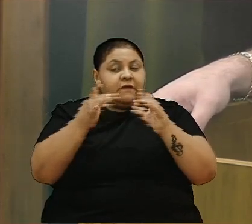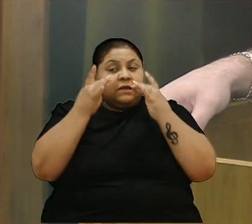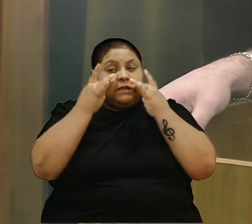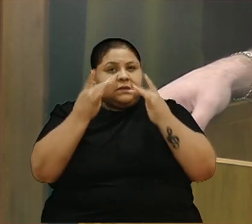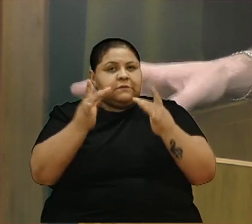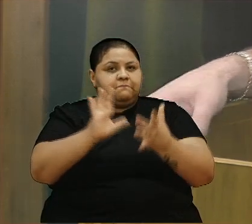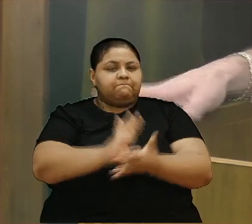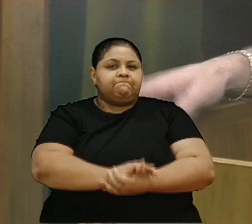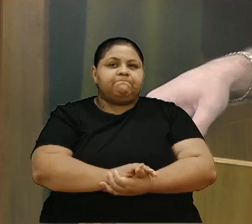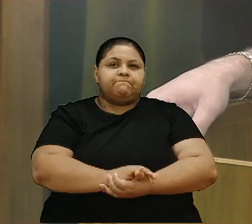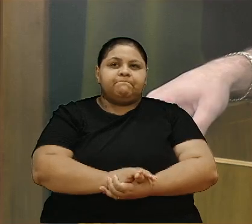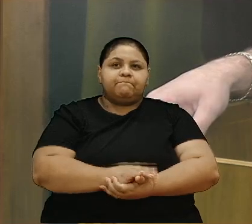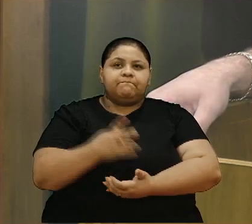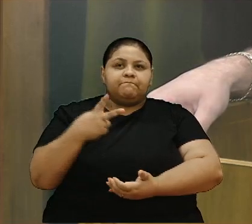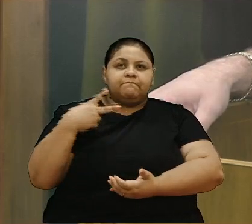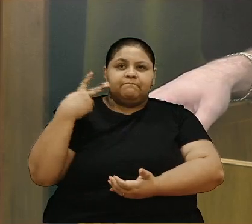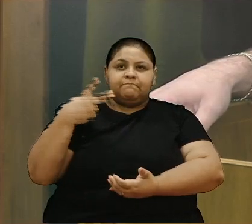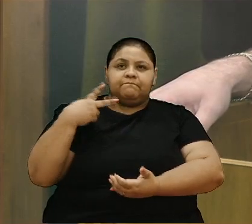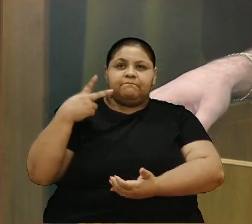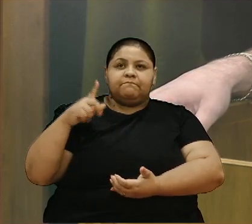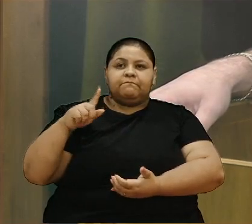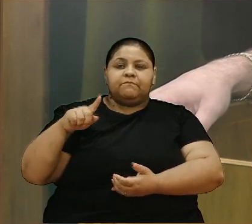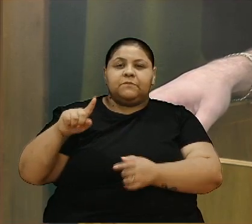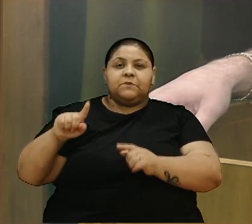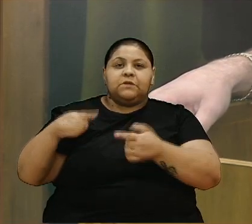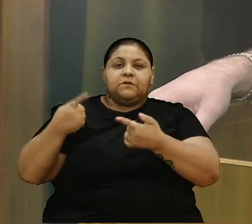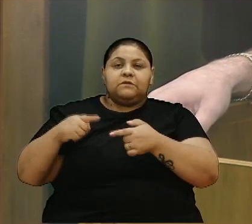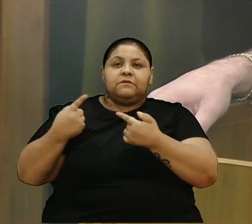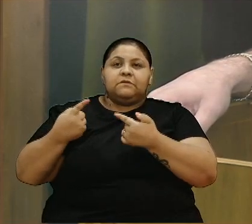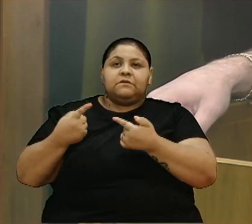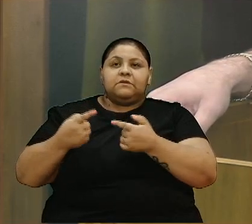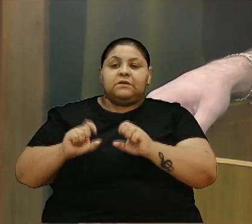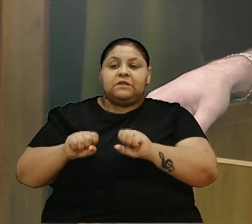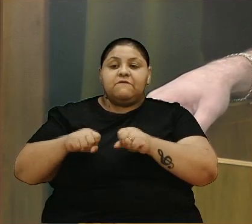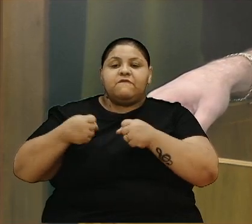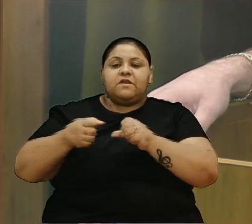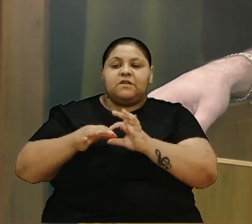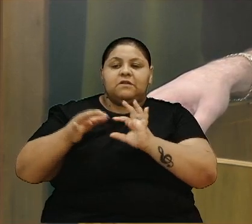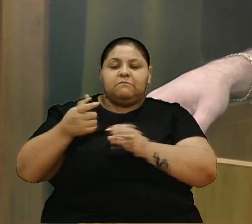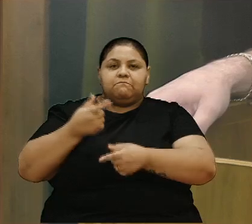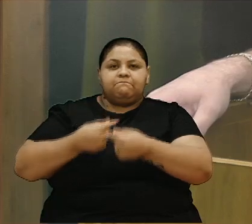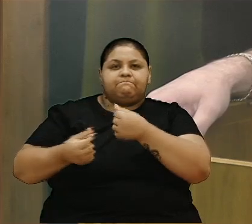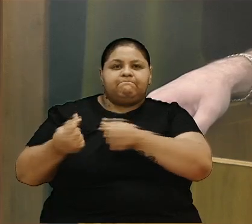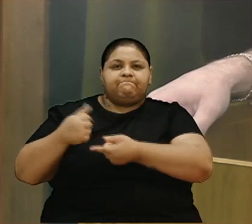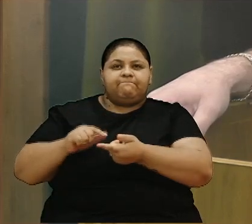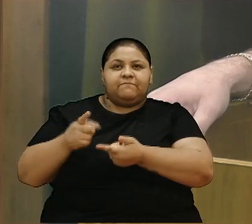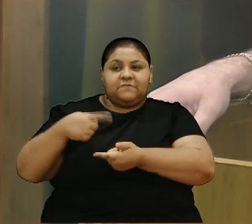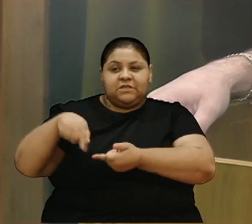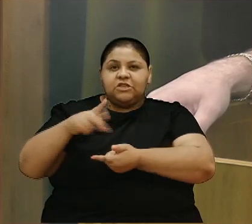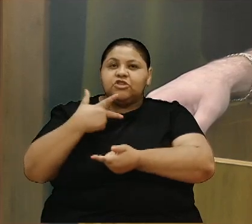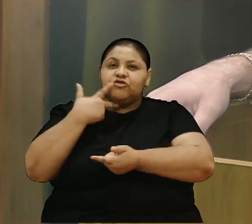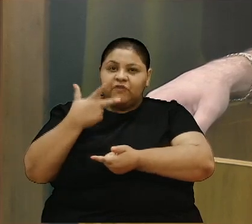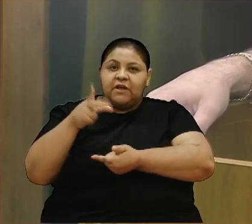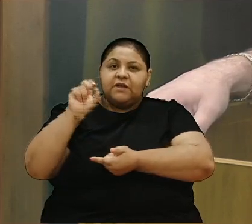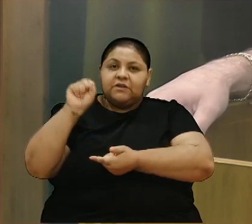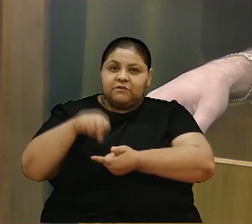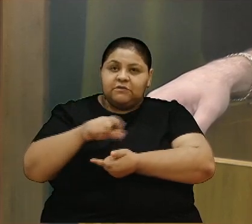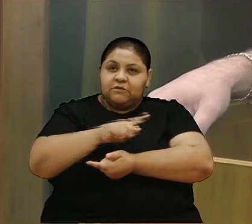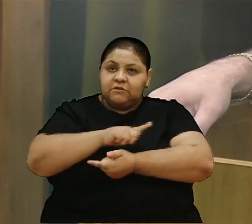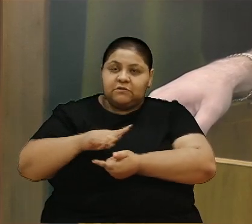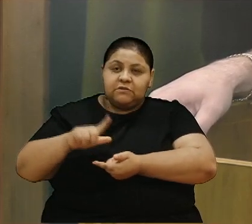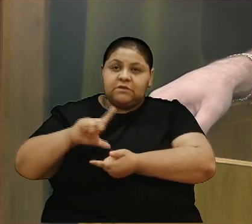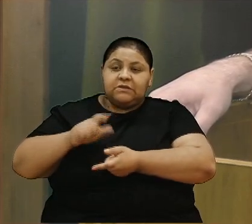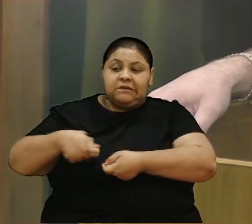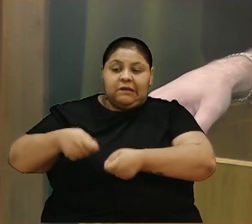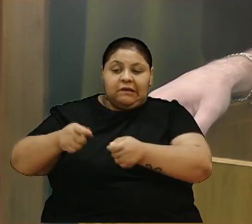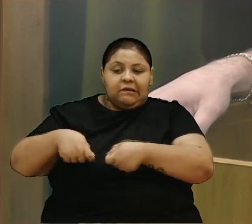O vereador reclamou que a direita defende a liberdade econômica E a gente afirma, sim, que o governo tem que